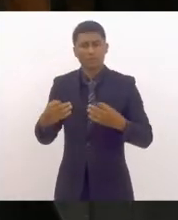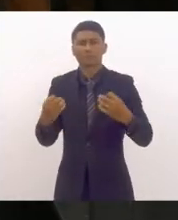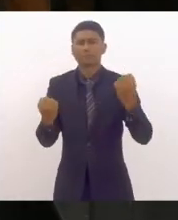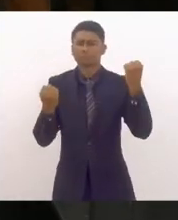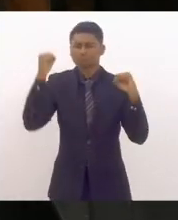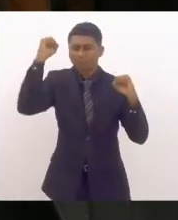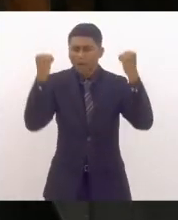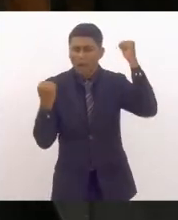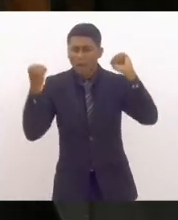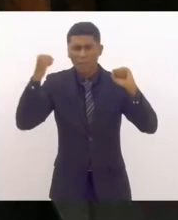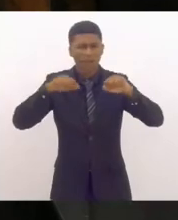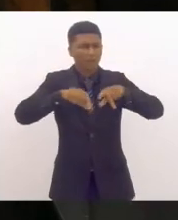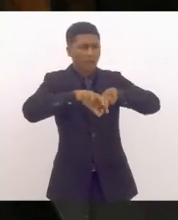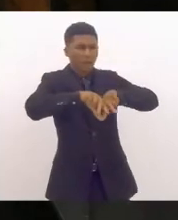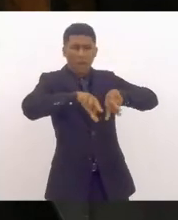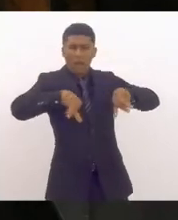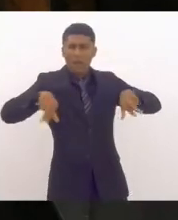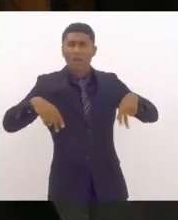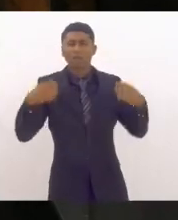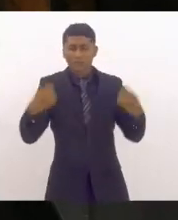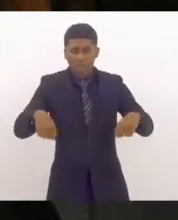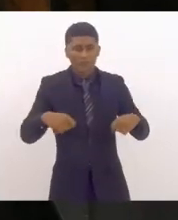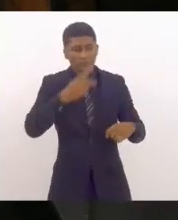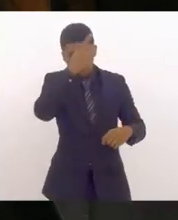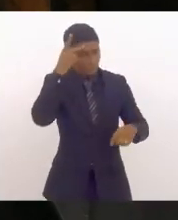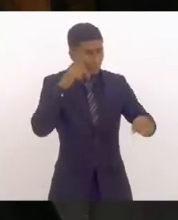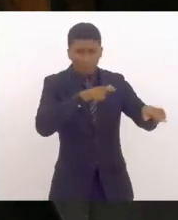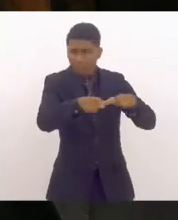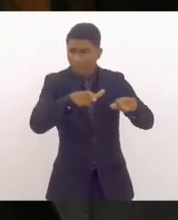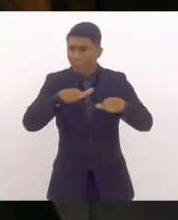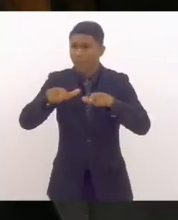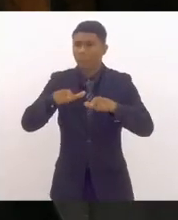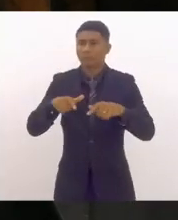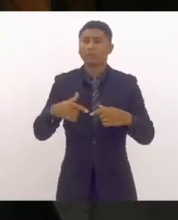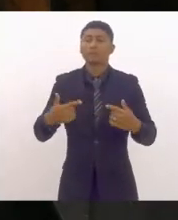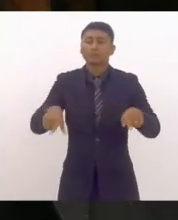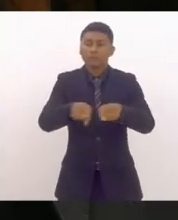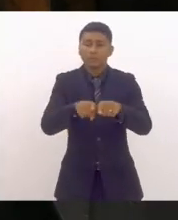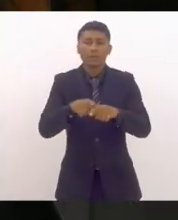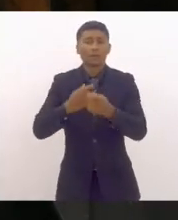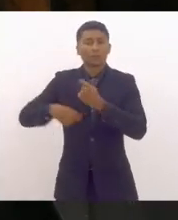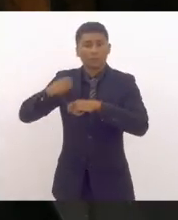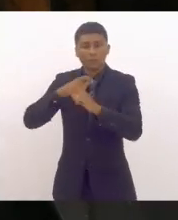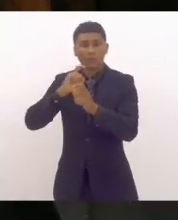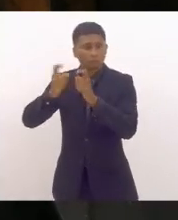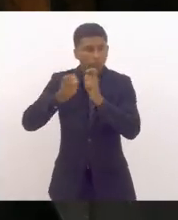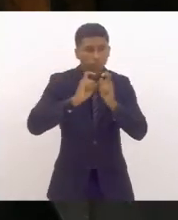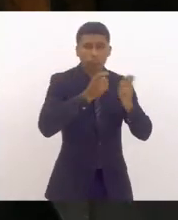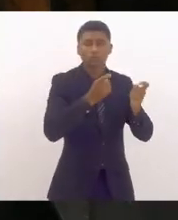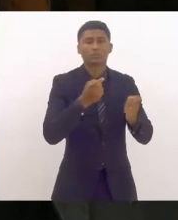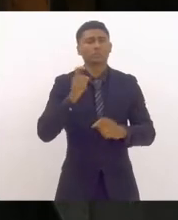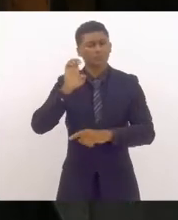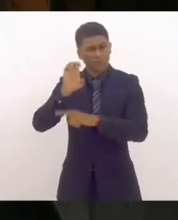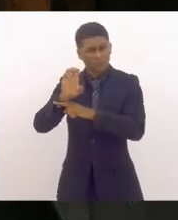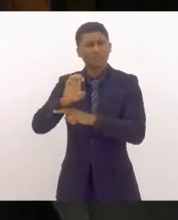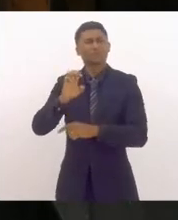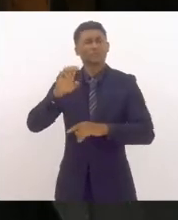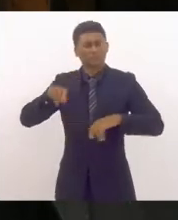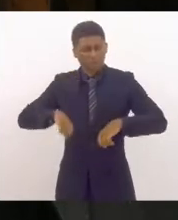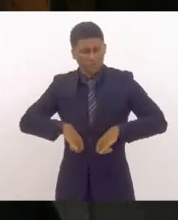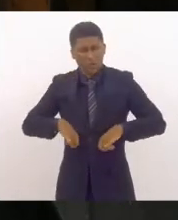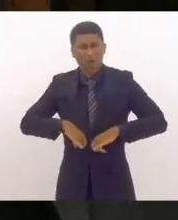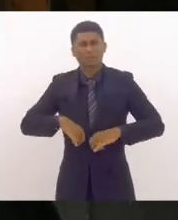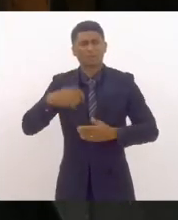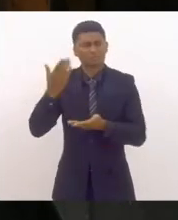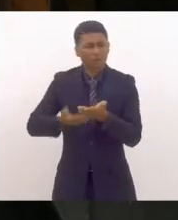indústria emocionando mais plantas industriais gerando empregos e rediscutir a situação macroeconômica e que o estado sofre muitas perdas e prejuízos